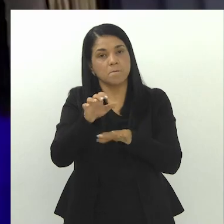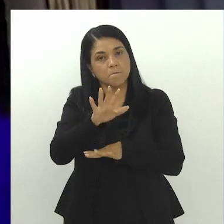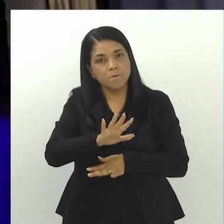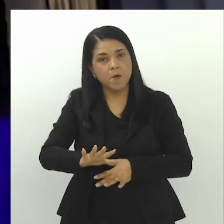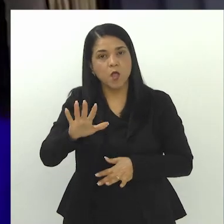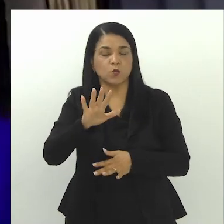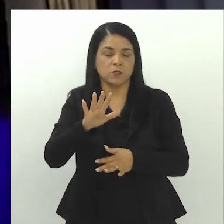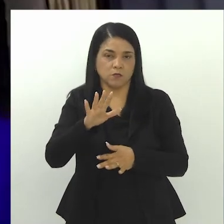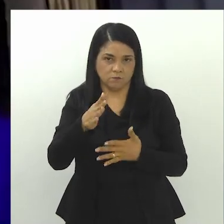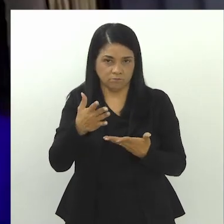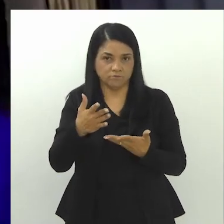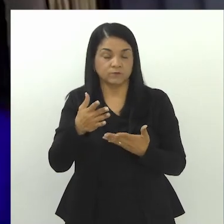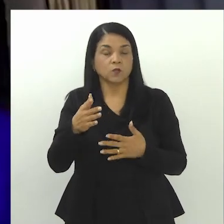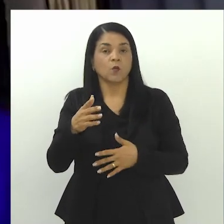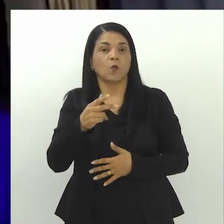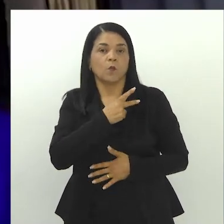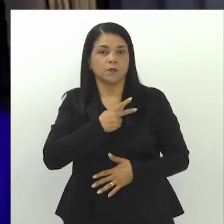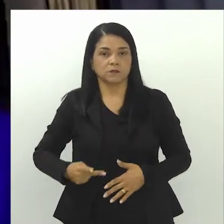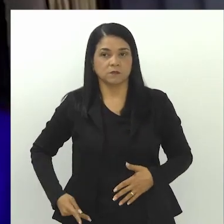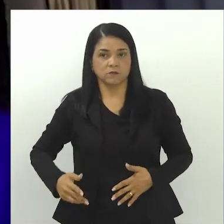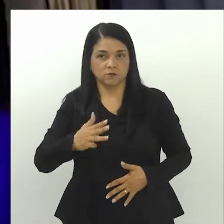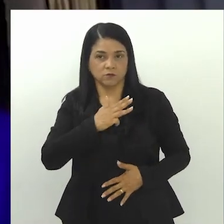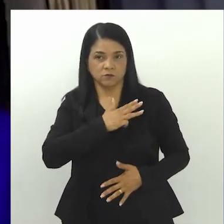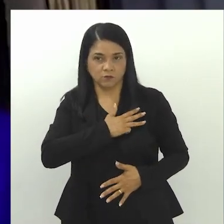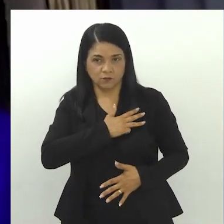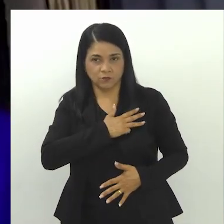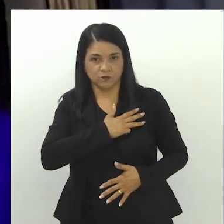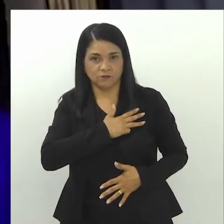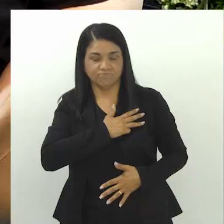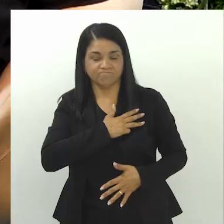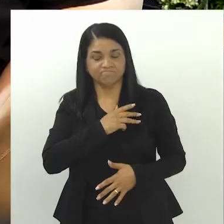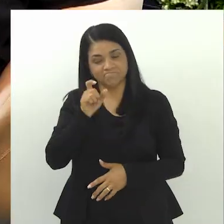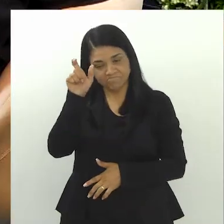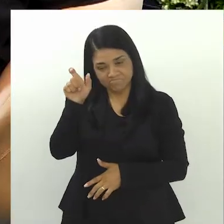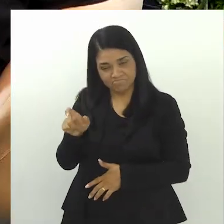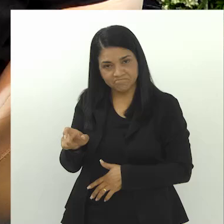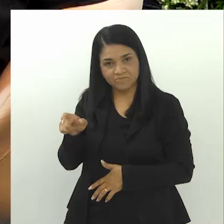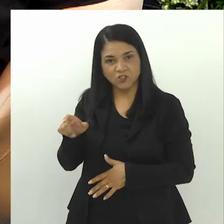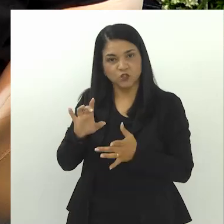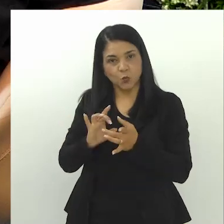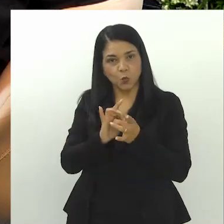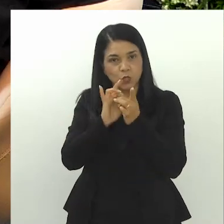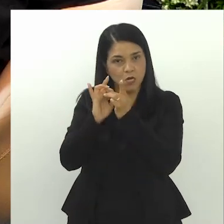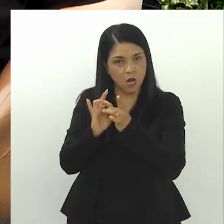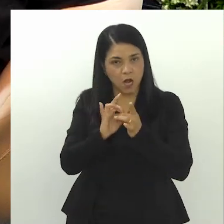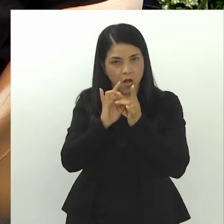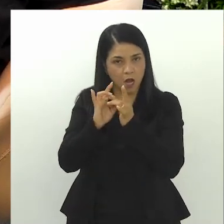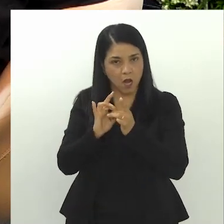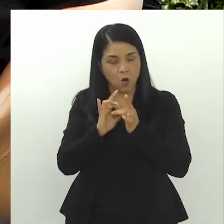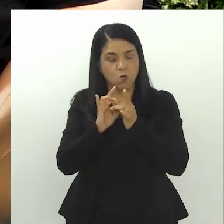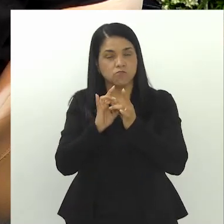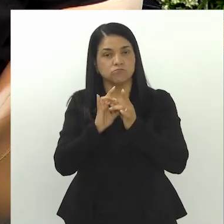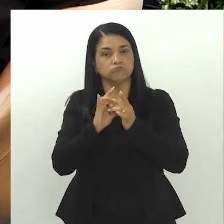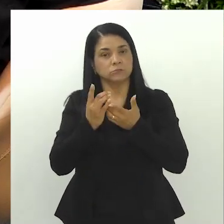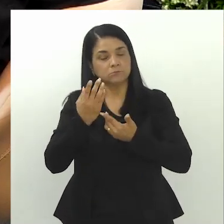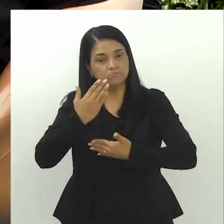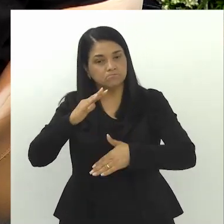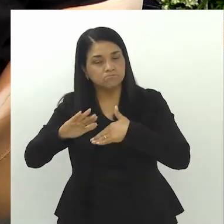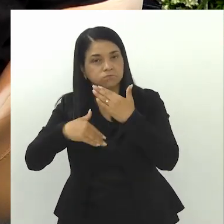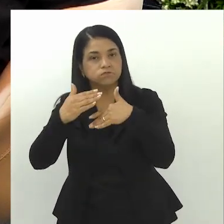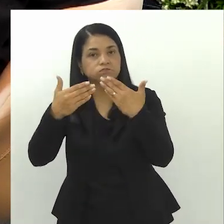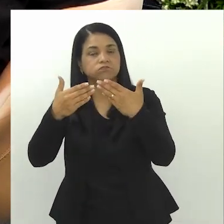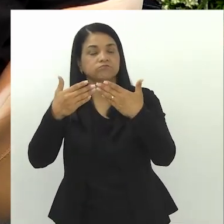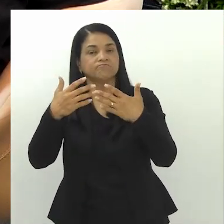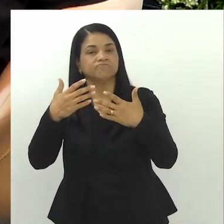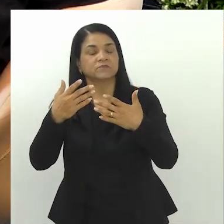de maiorias do bem comum. E o presidente Lula, como essa figura, né, de união e de